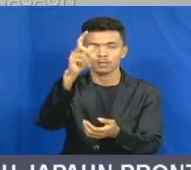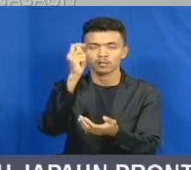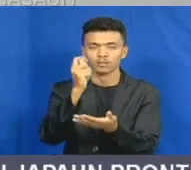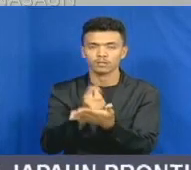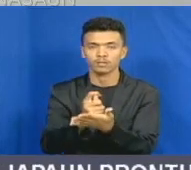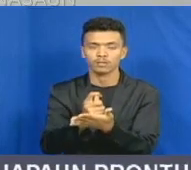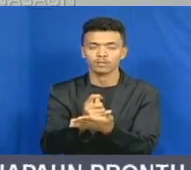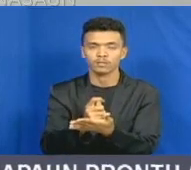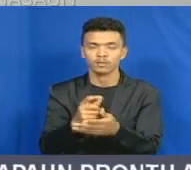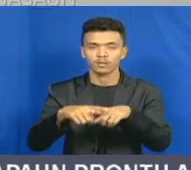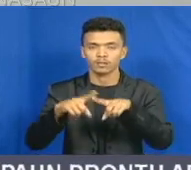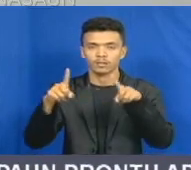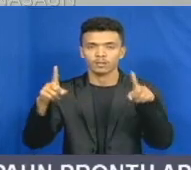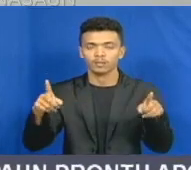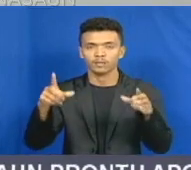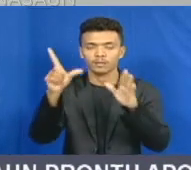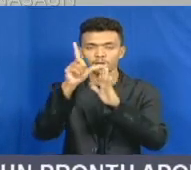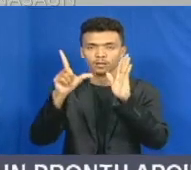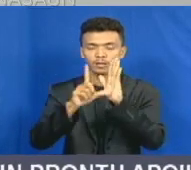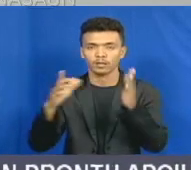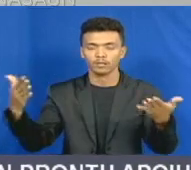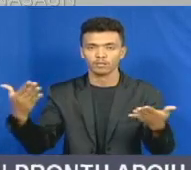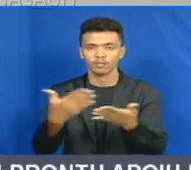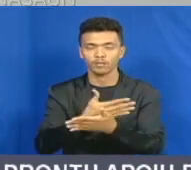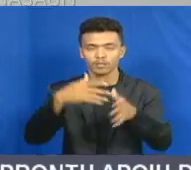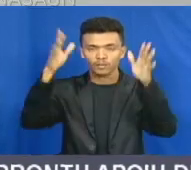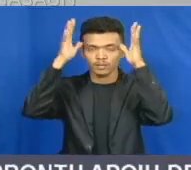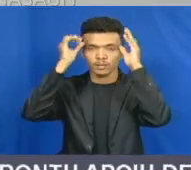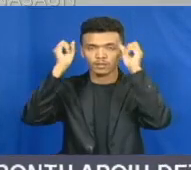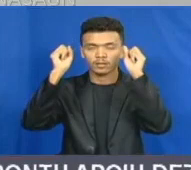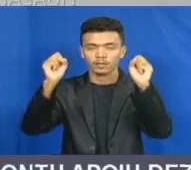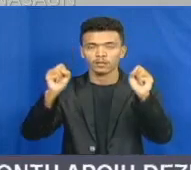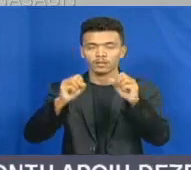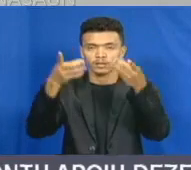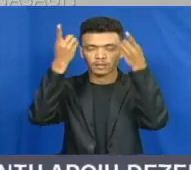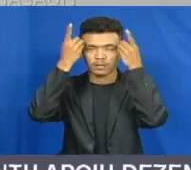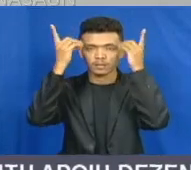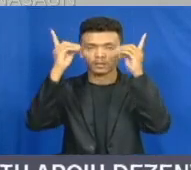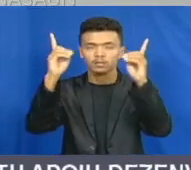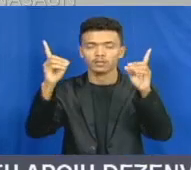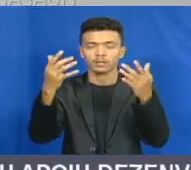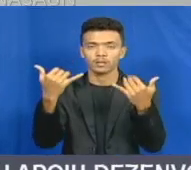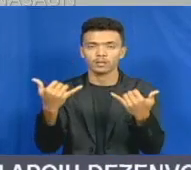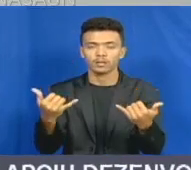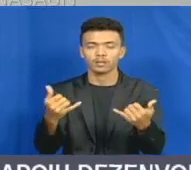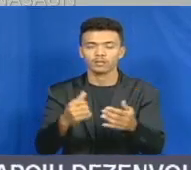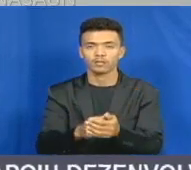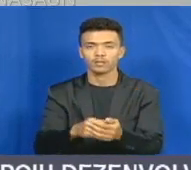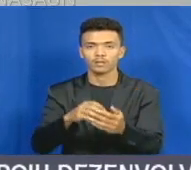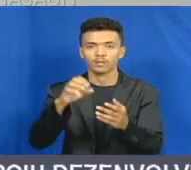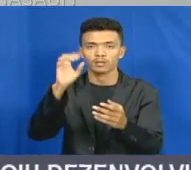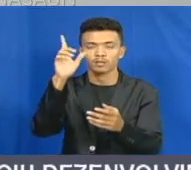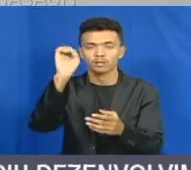lima mas bem lei foi no beca mas foi no presidente da república a promulga o tema agora é jornal pública 15 to